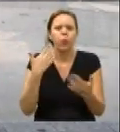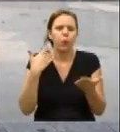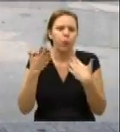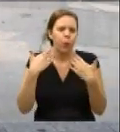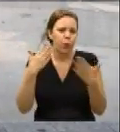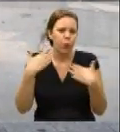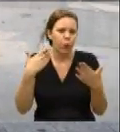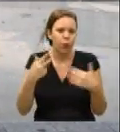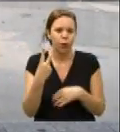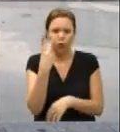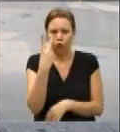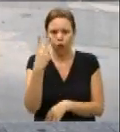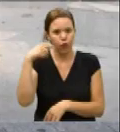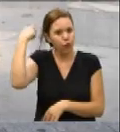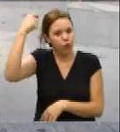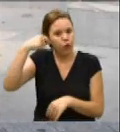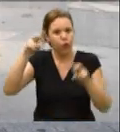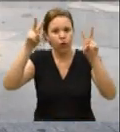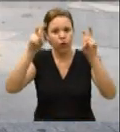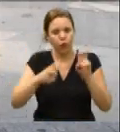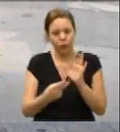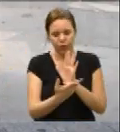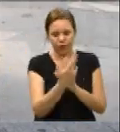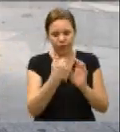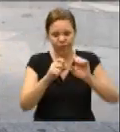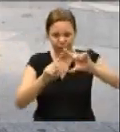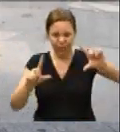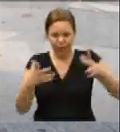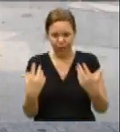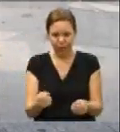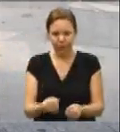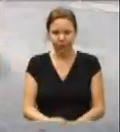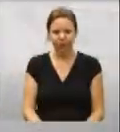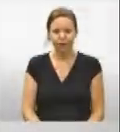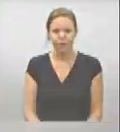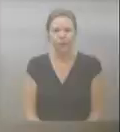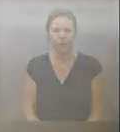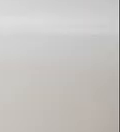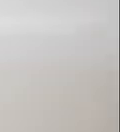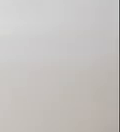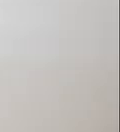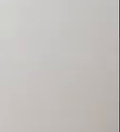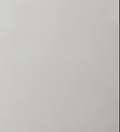com dois artistas sobre quadrinhos. Então vem comigo!